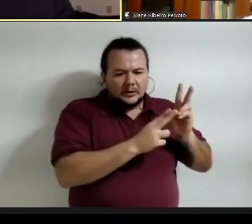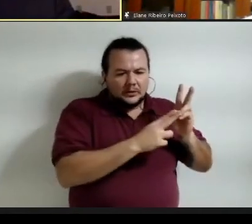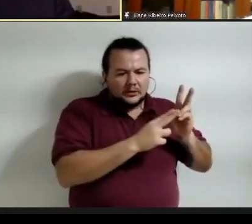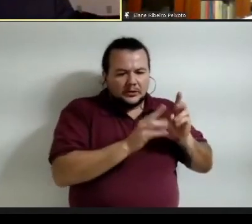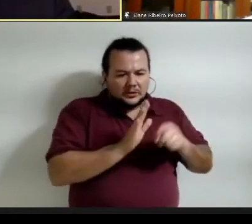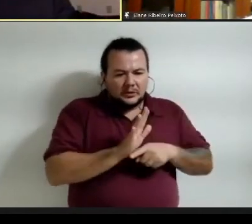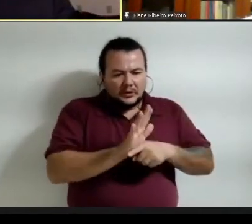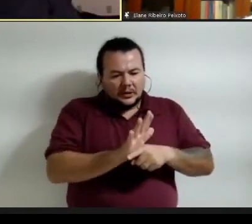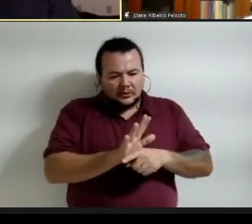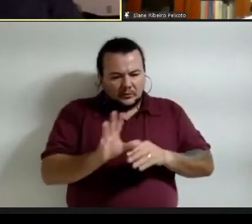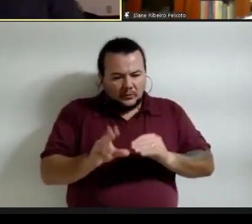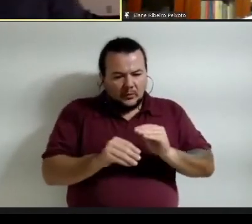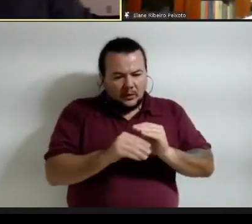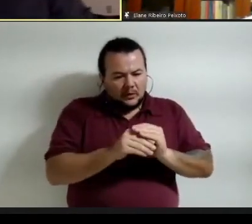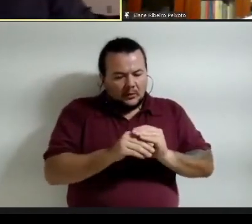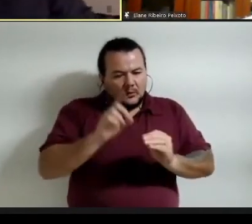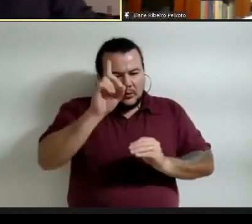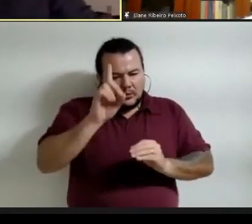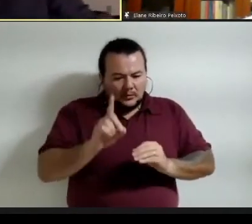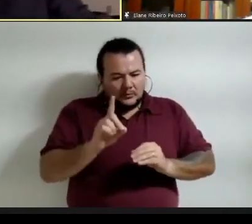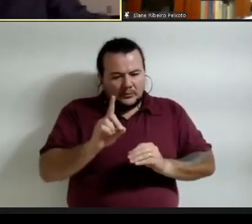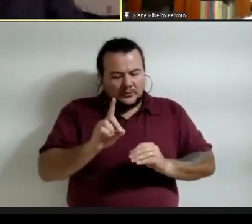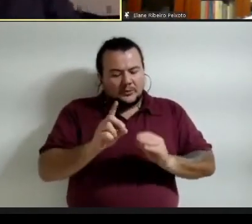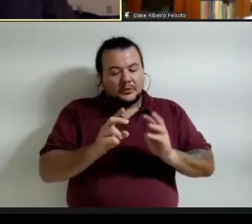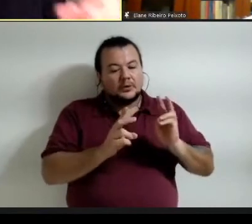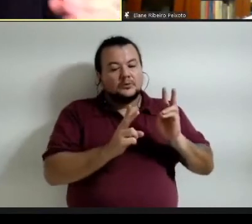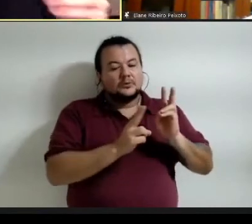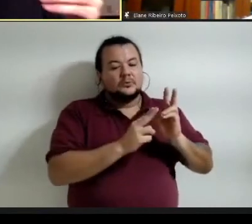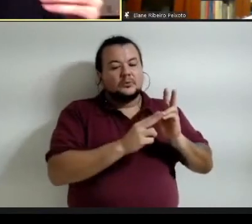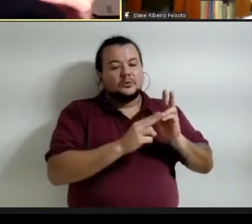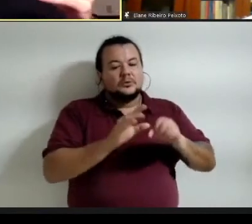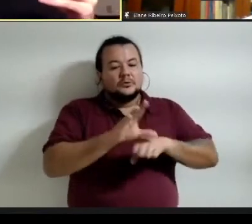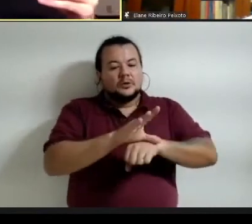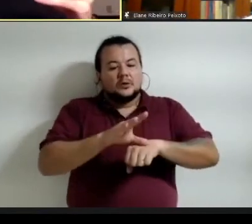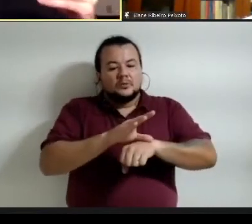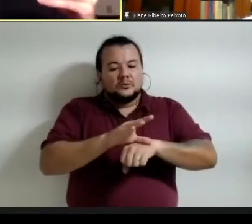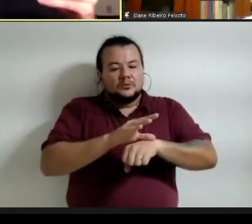na Constituição de 88,